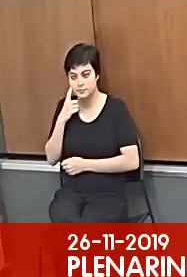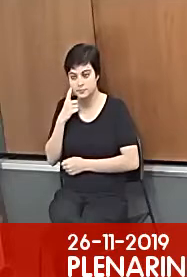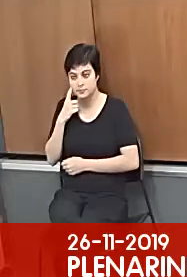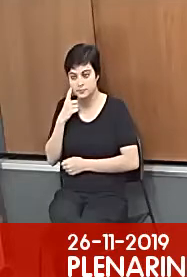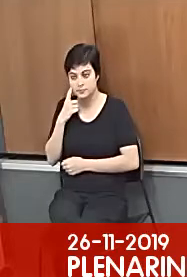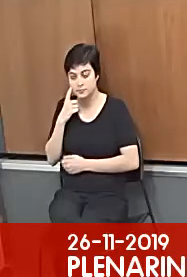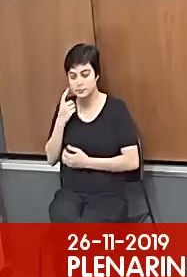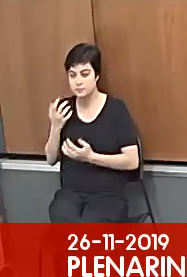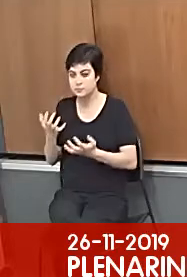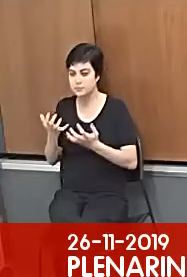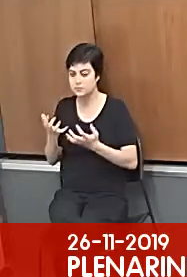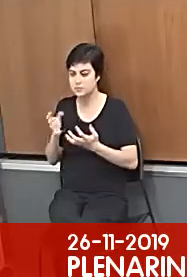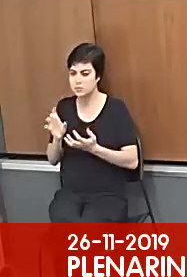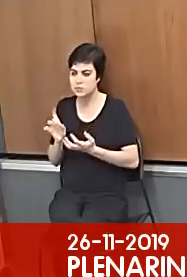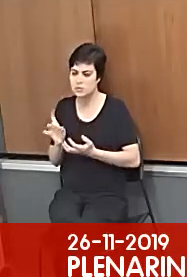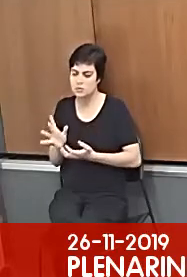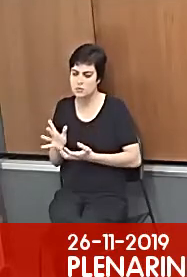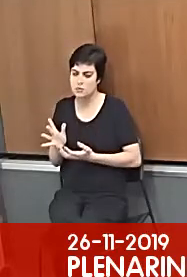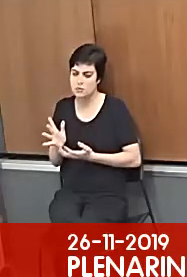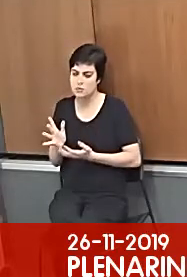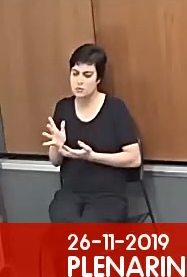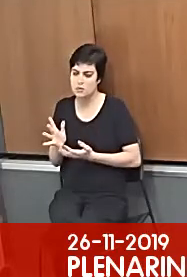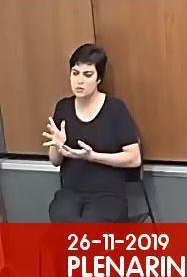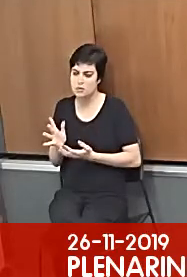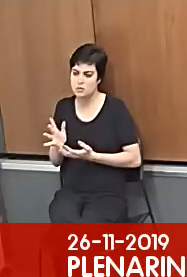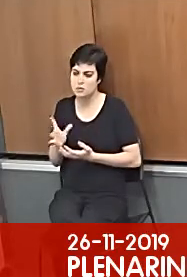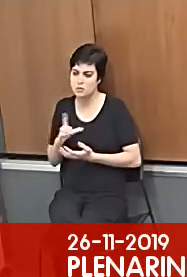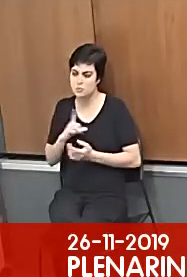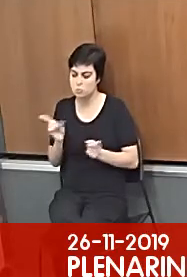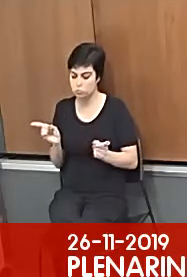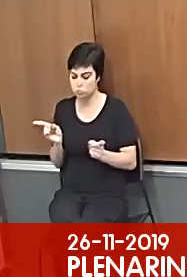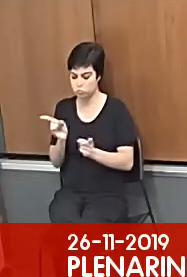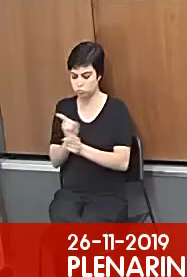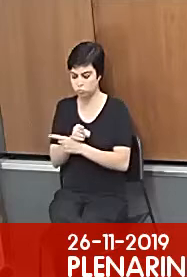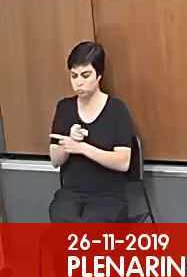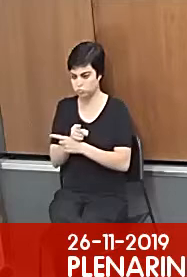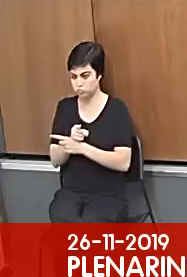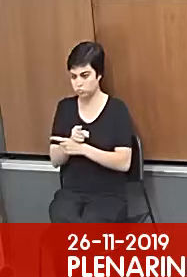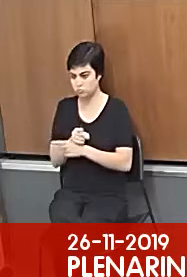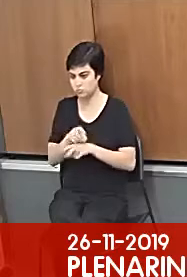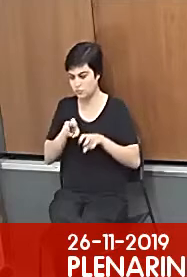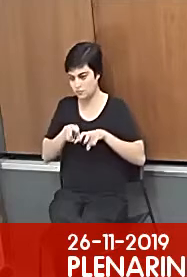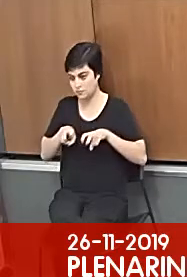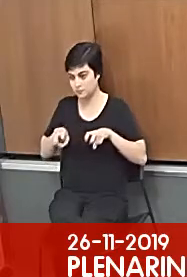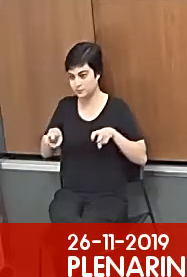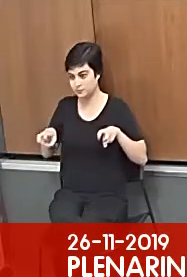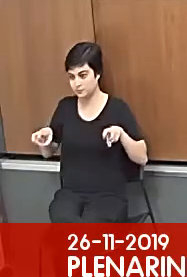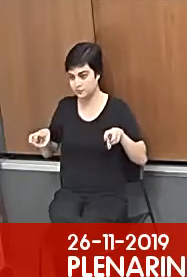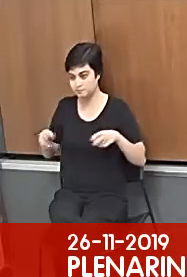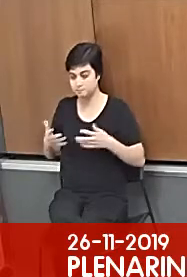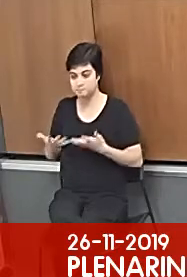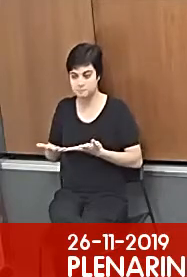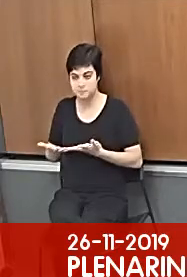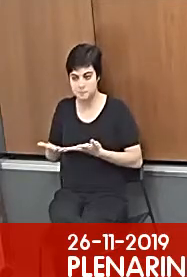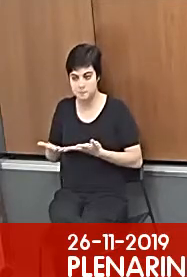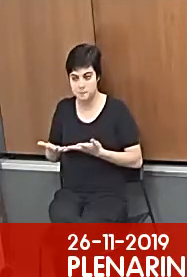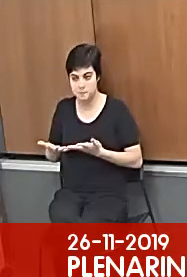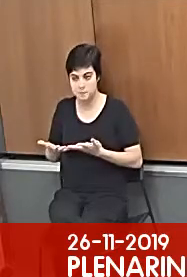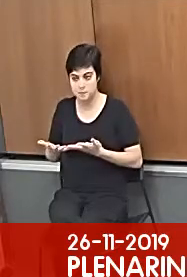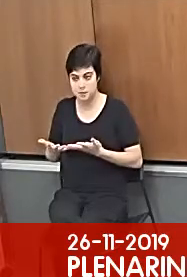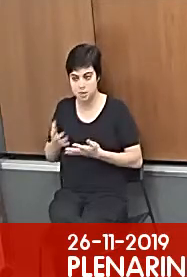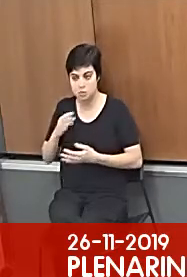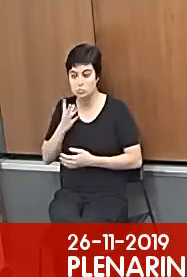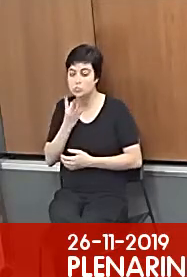Solicitaram aqui, só para a gente fazer uma troca aqui da composição da mesa. Então, o senhor